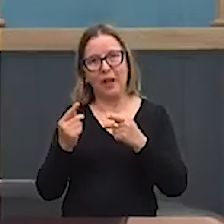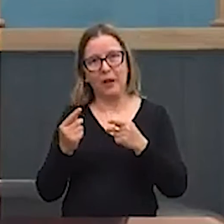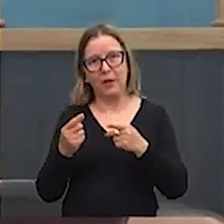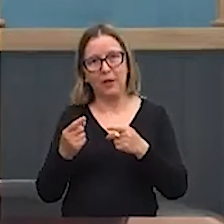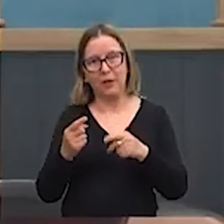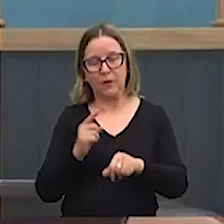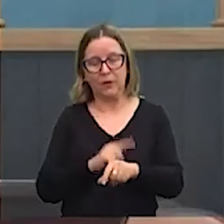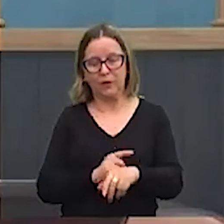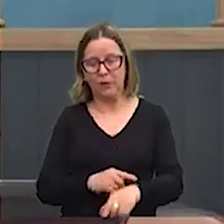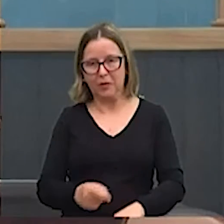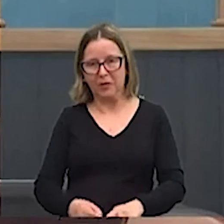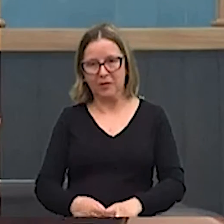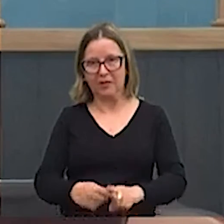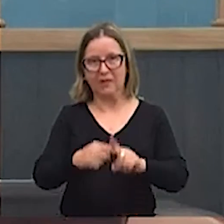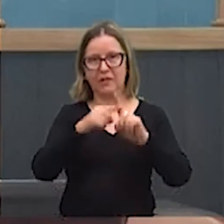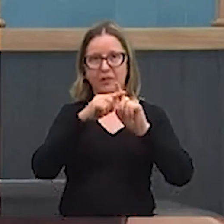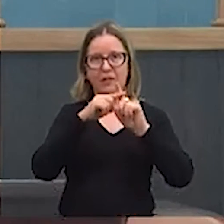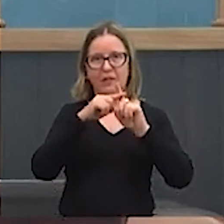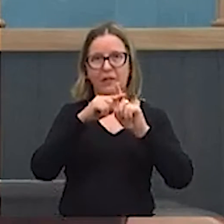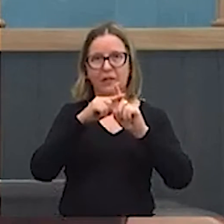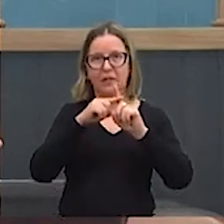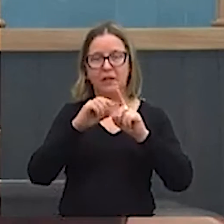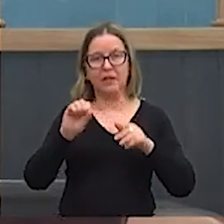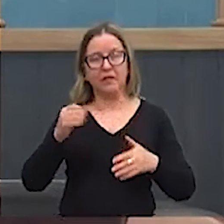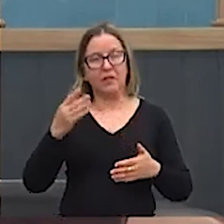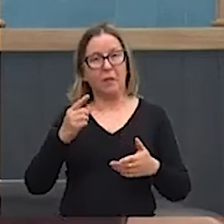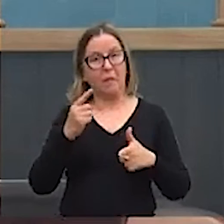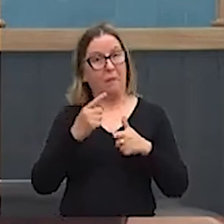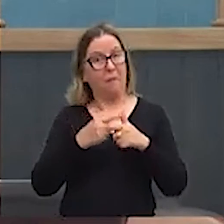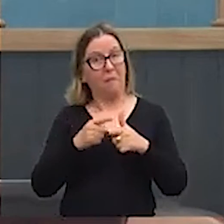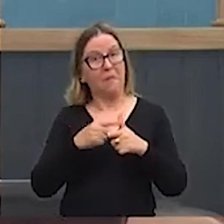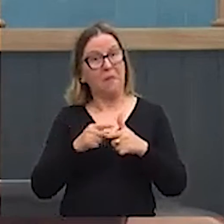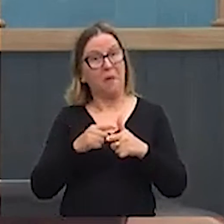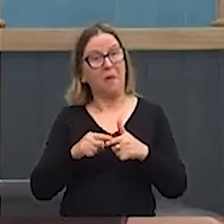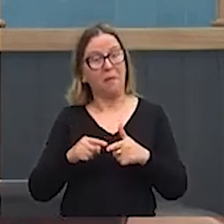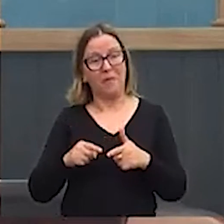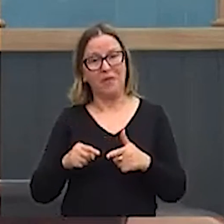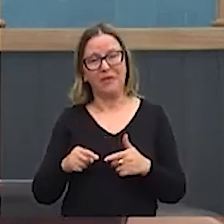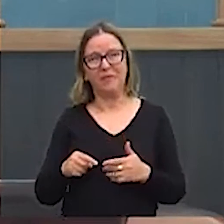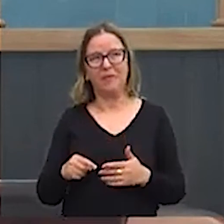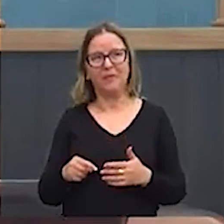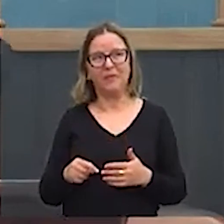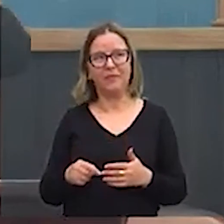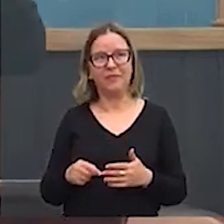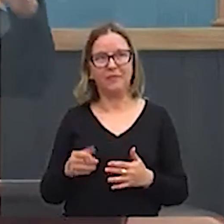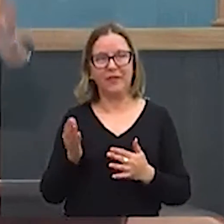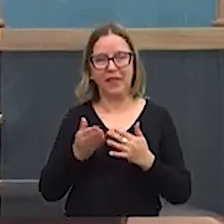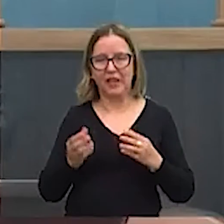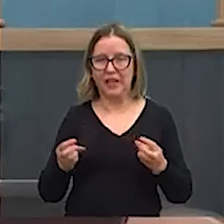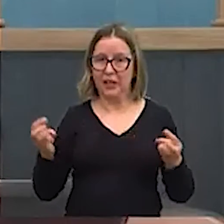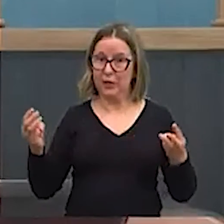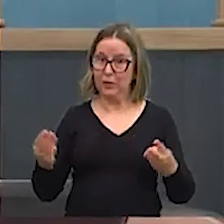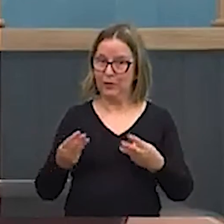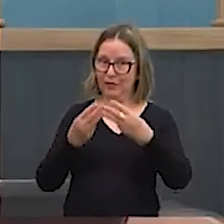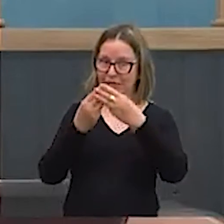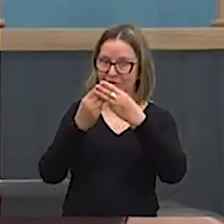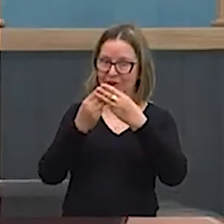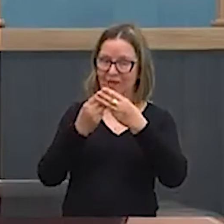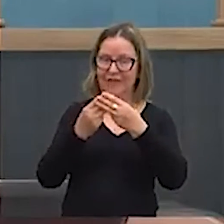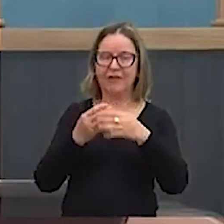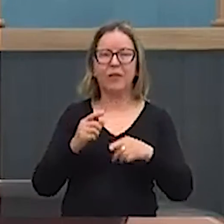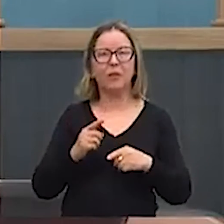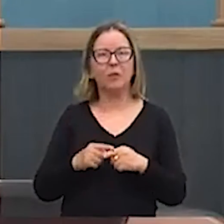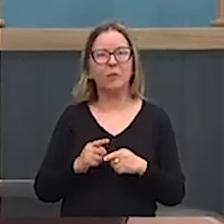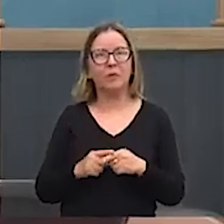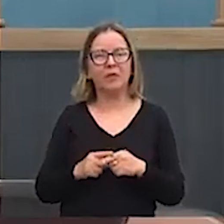terra, gerou um problema bastante sério aqui com os judeus da época. Porque eles não